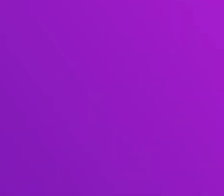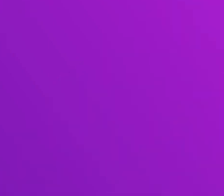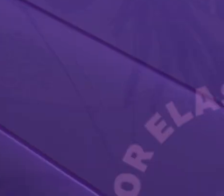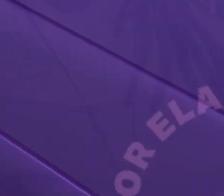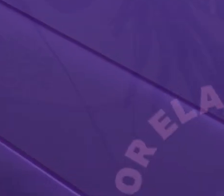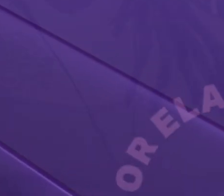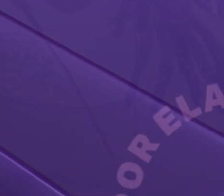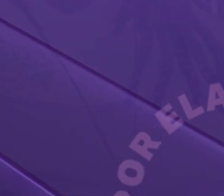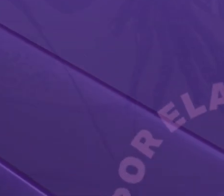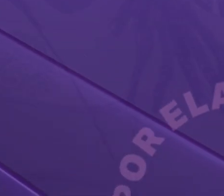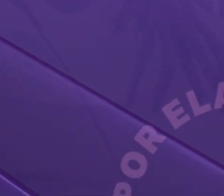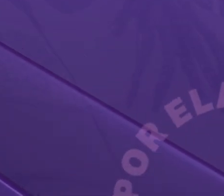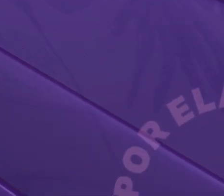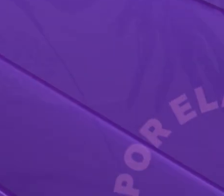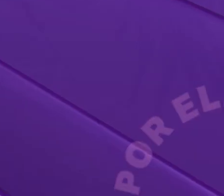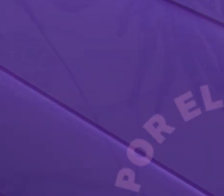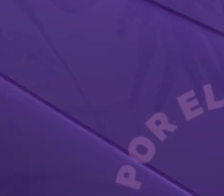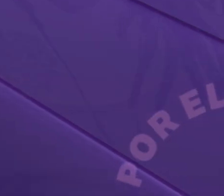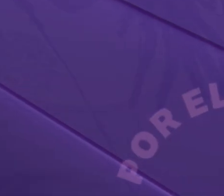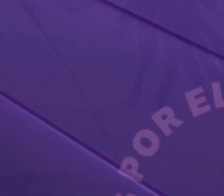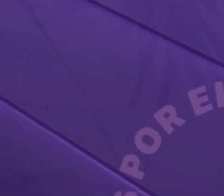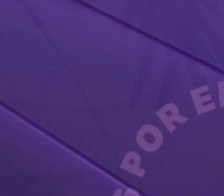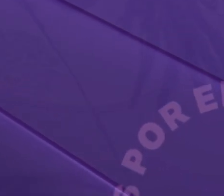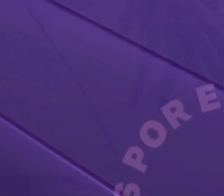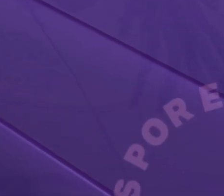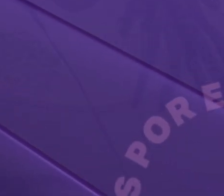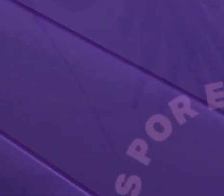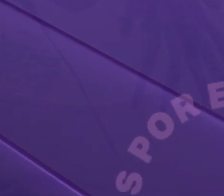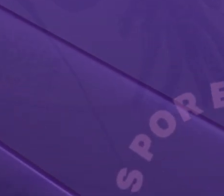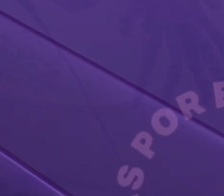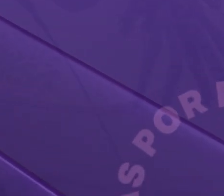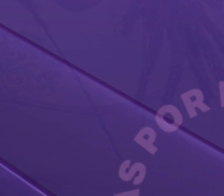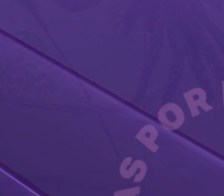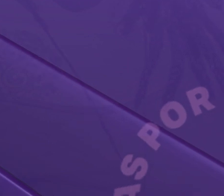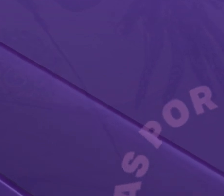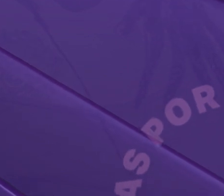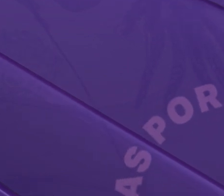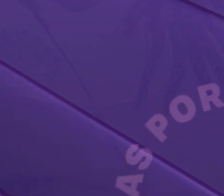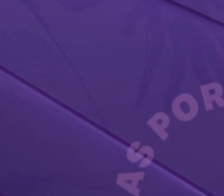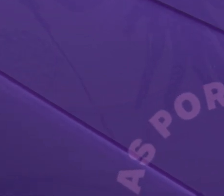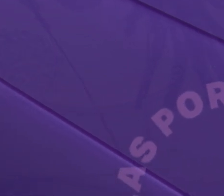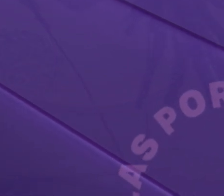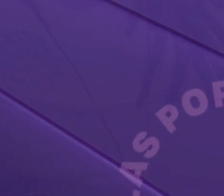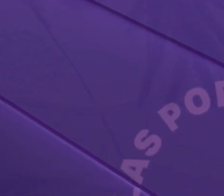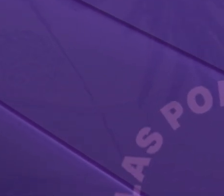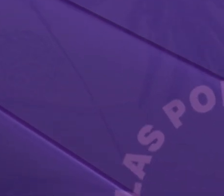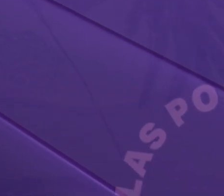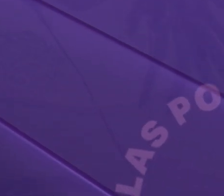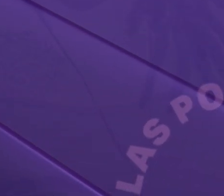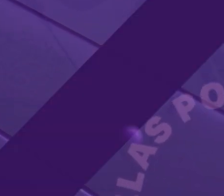Nesta semana discutimos sobre questão agrária e justiça climática. Hoje preparamos um resumo com os pontos